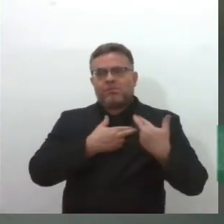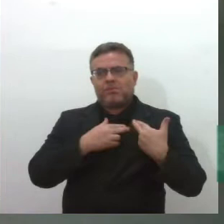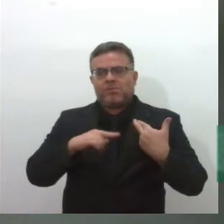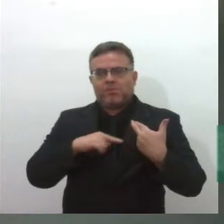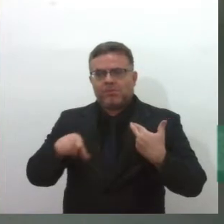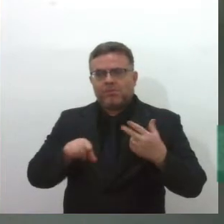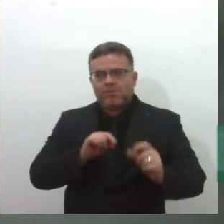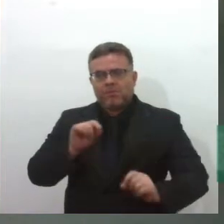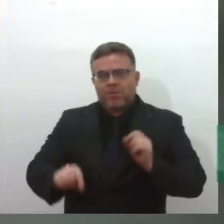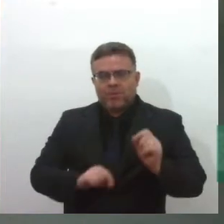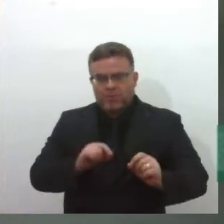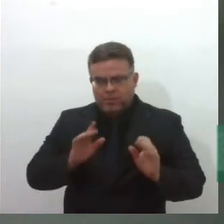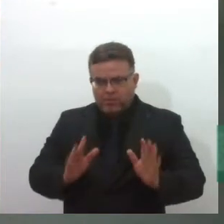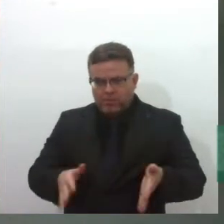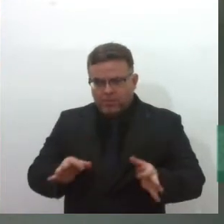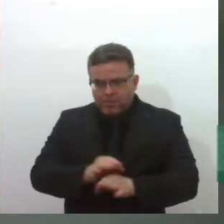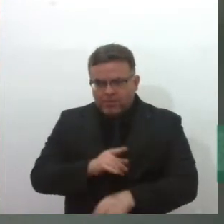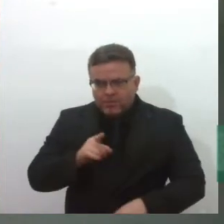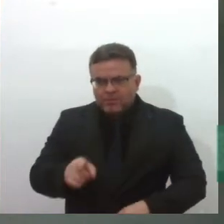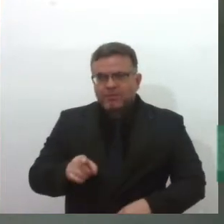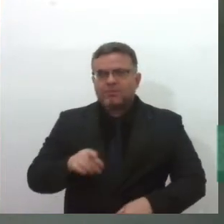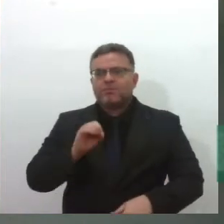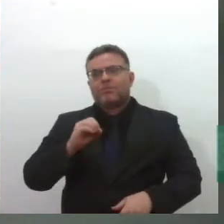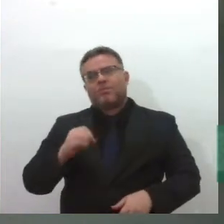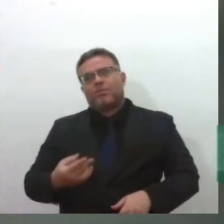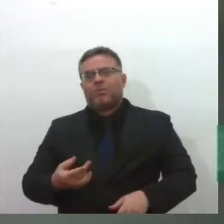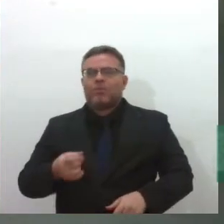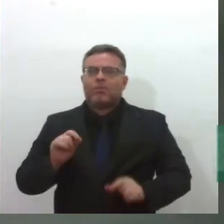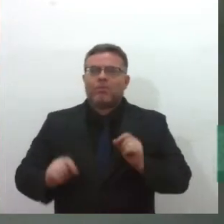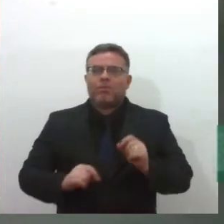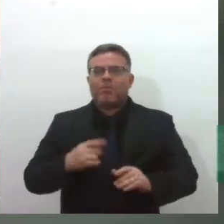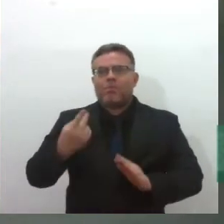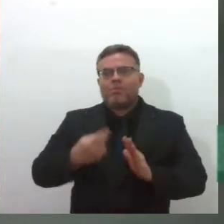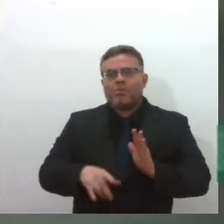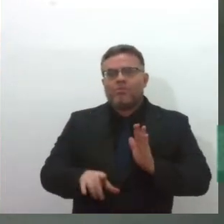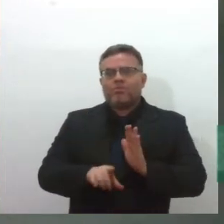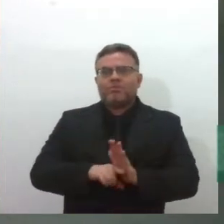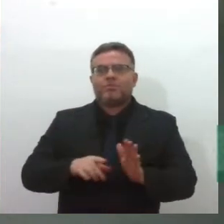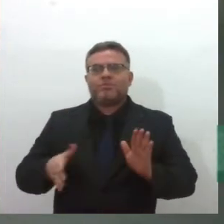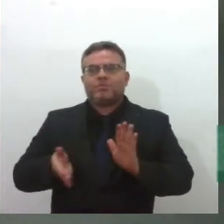porque aí teoricamente aumentaria a demanda, ou o projeto de lei não prevê isso?